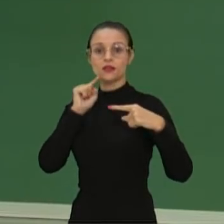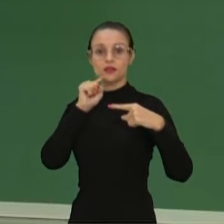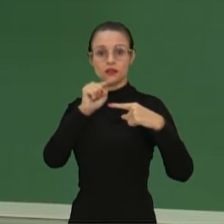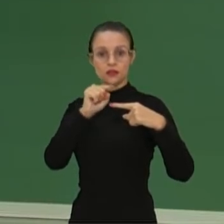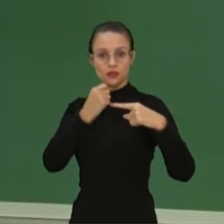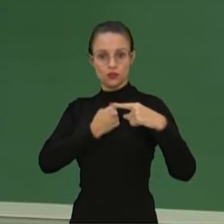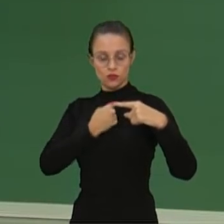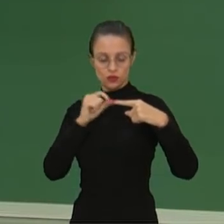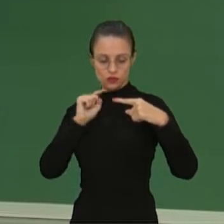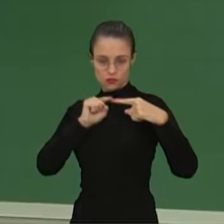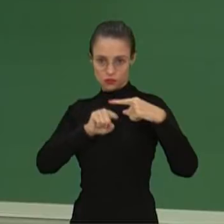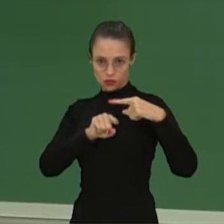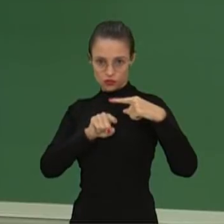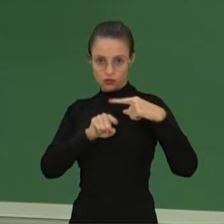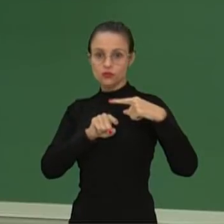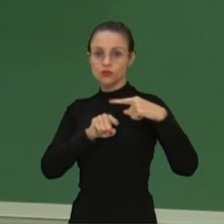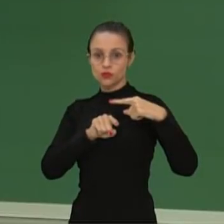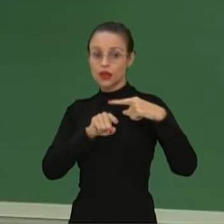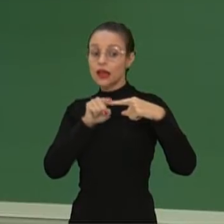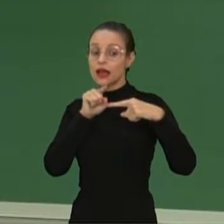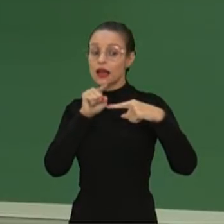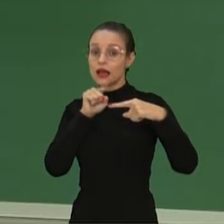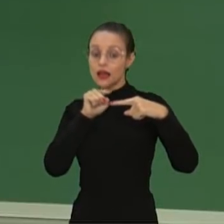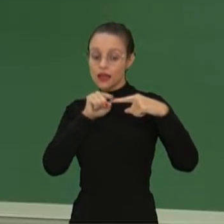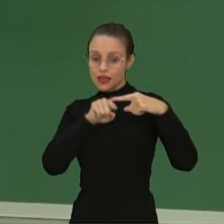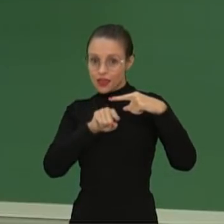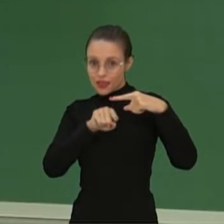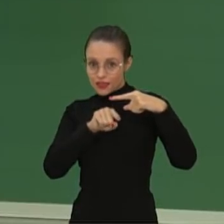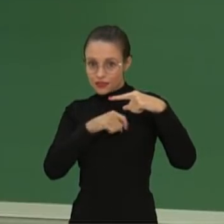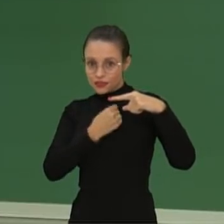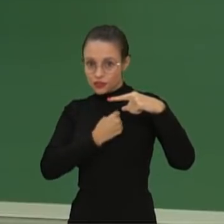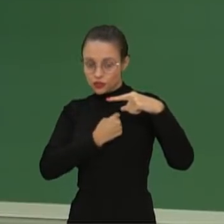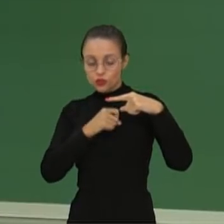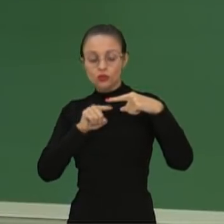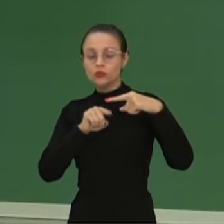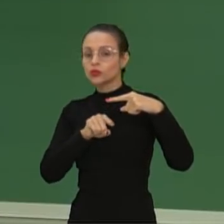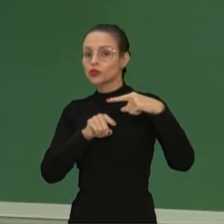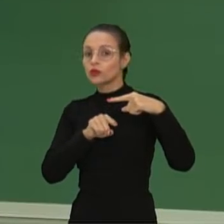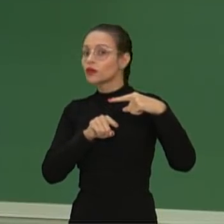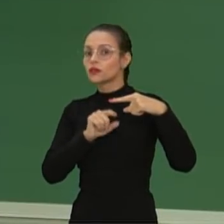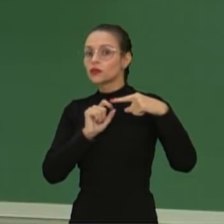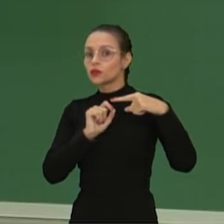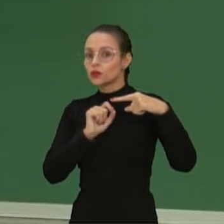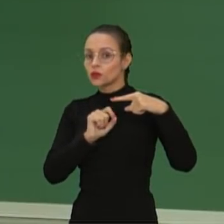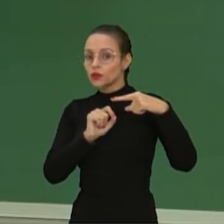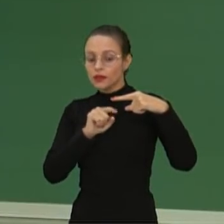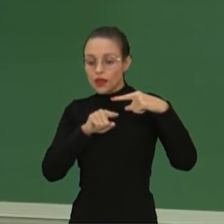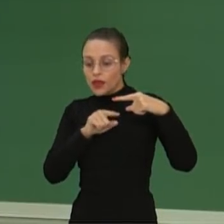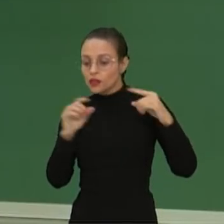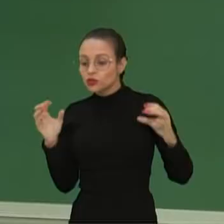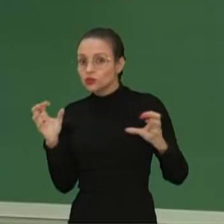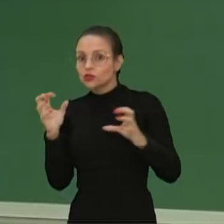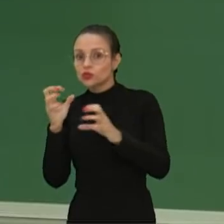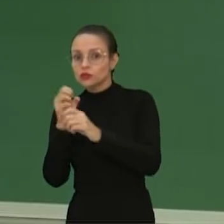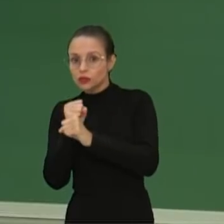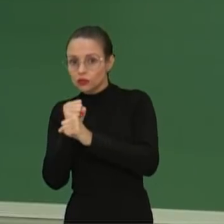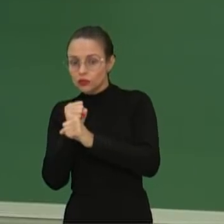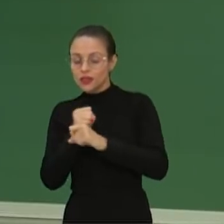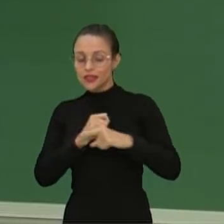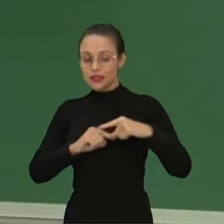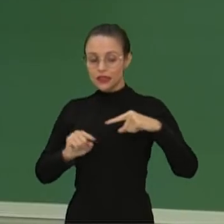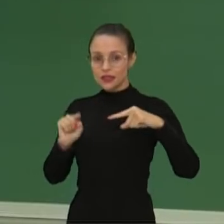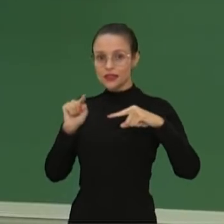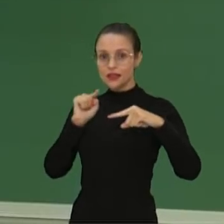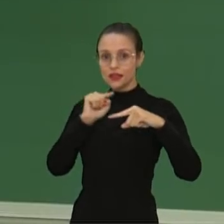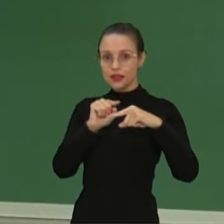o número de baixo. O número de baixo, ele vai representar o meu total. E o número de